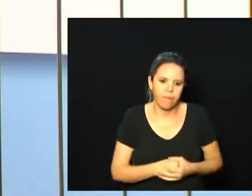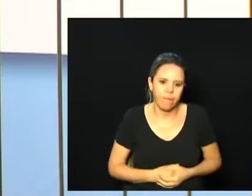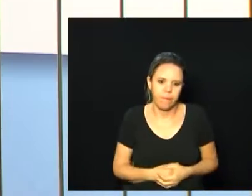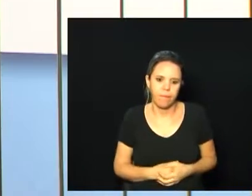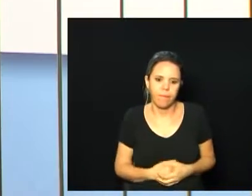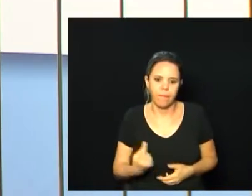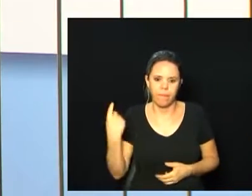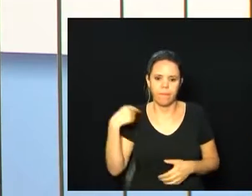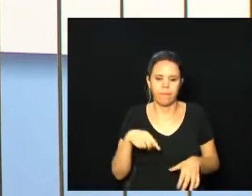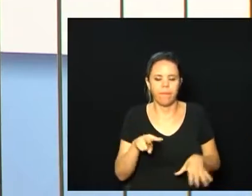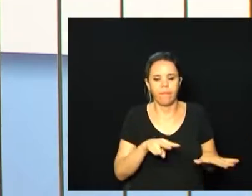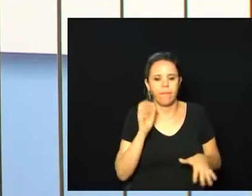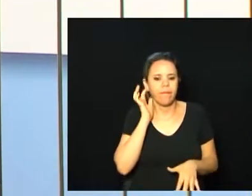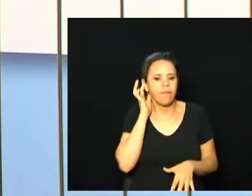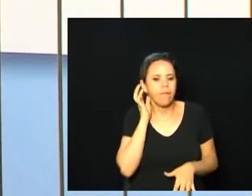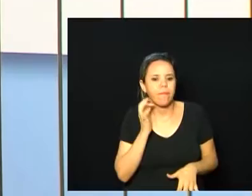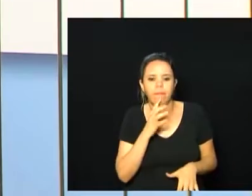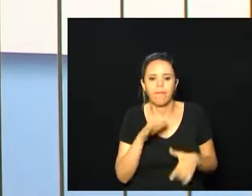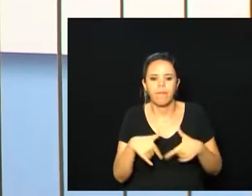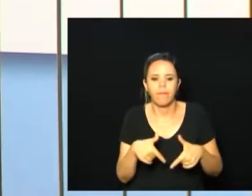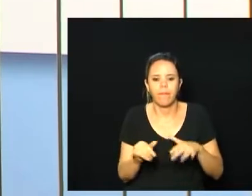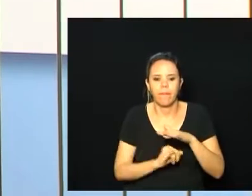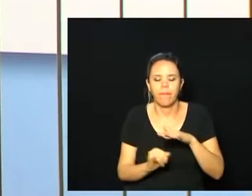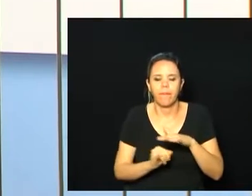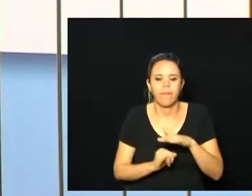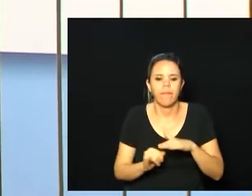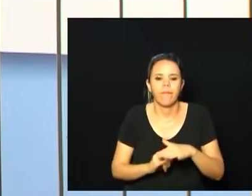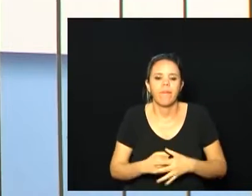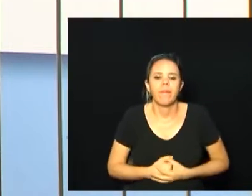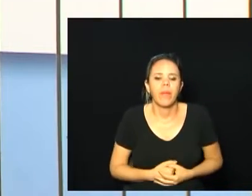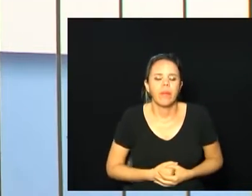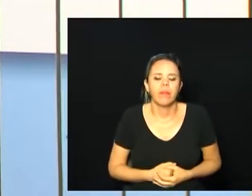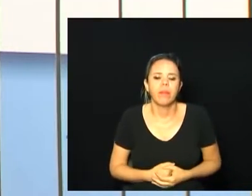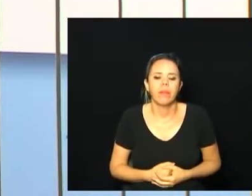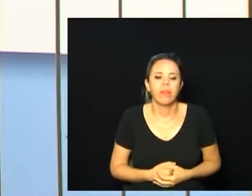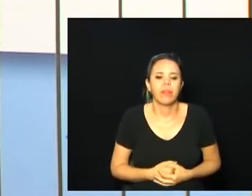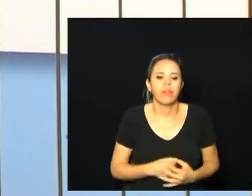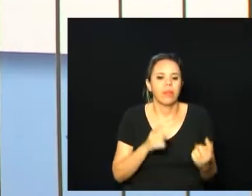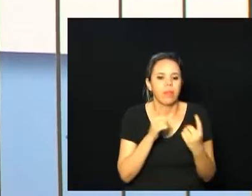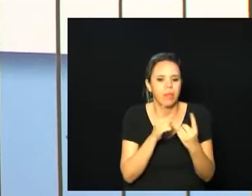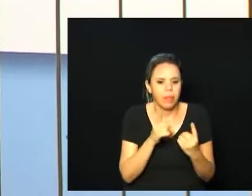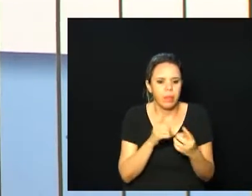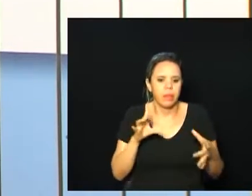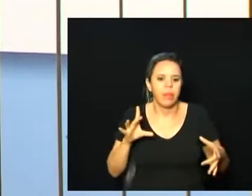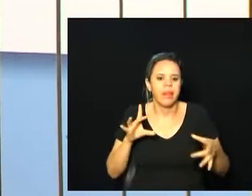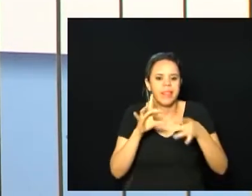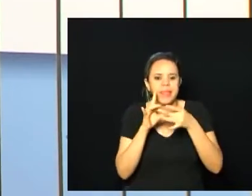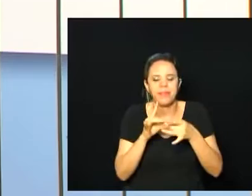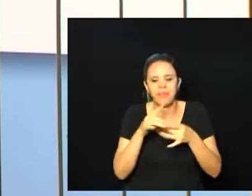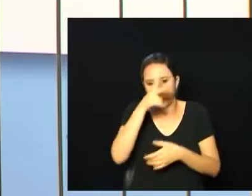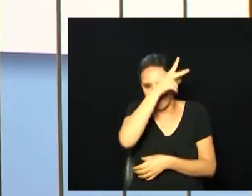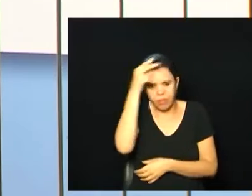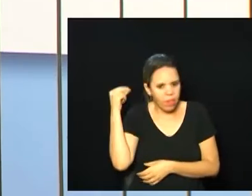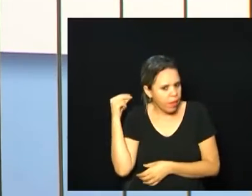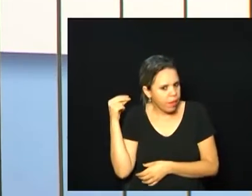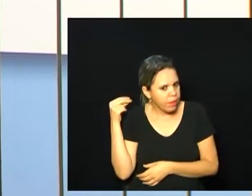na última semana conheceu o trabalho de uma instituição que presta serviço conveniada à Prefeitura